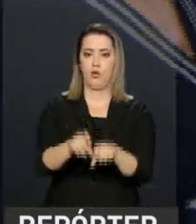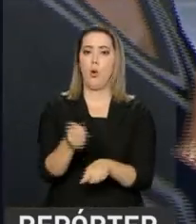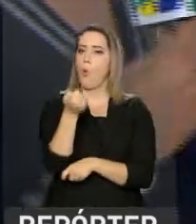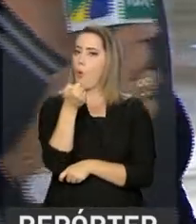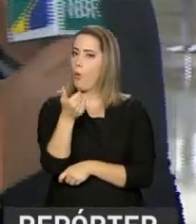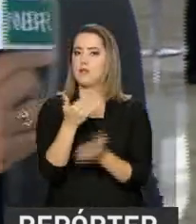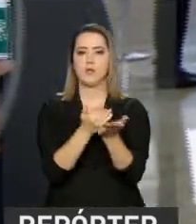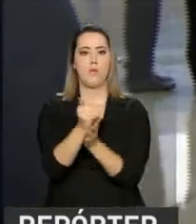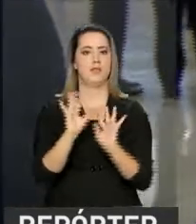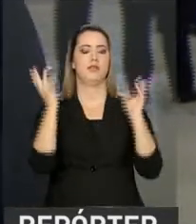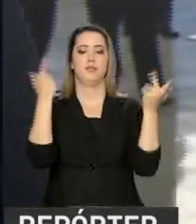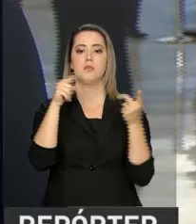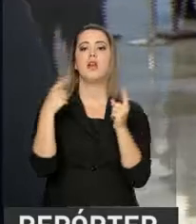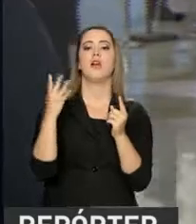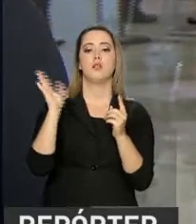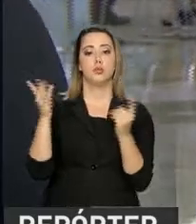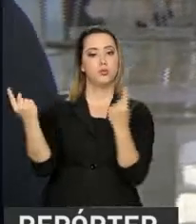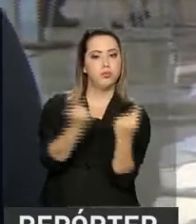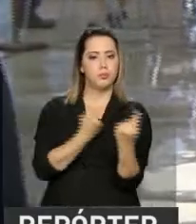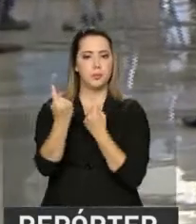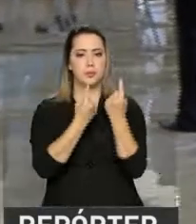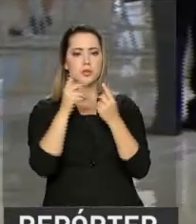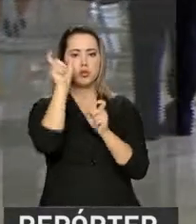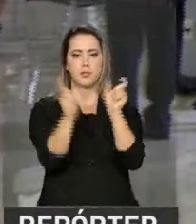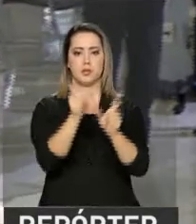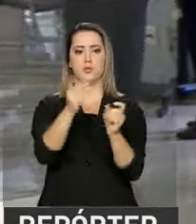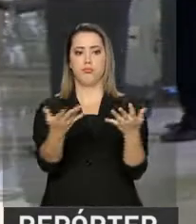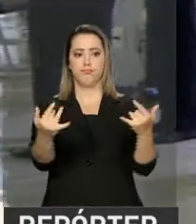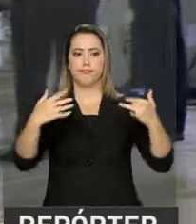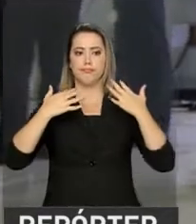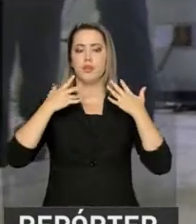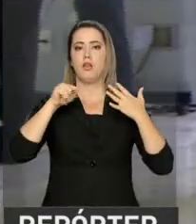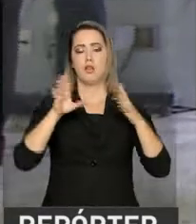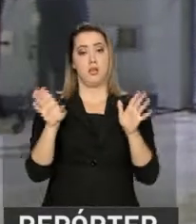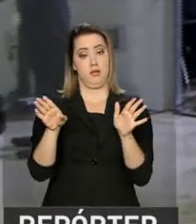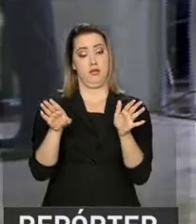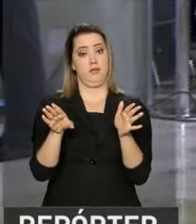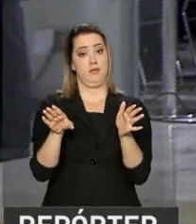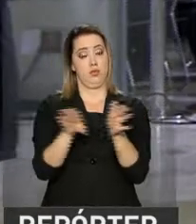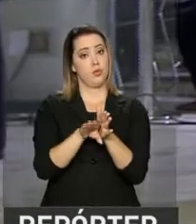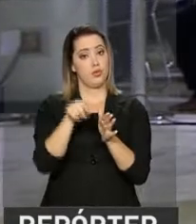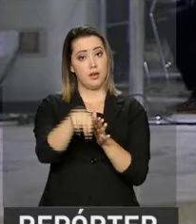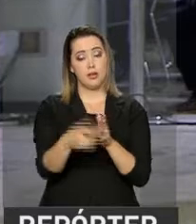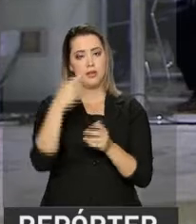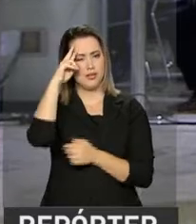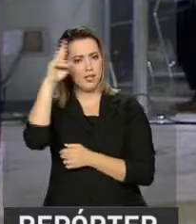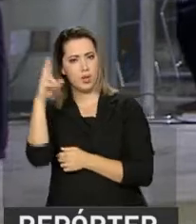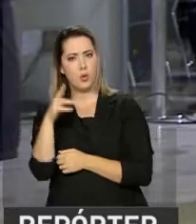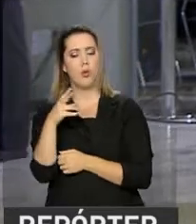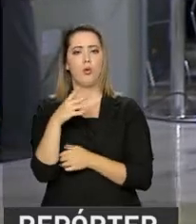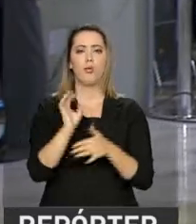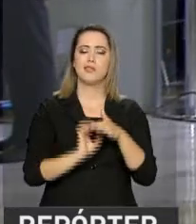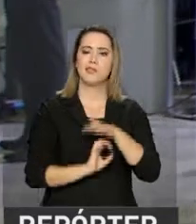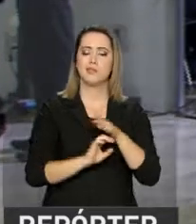aqui, movimentação é grande de convidados e autoridades presentes para essa cerimônia, para